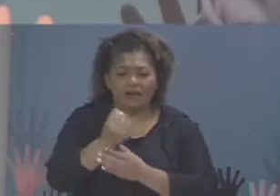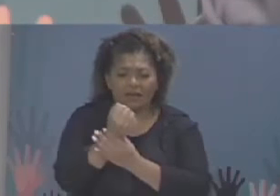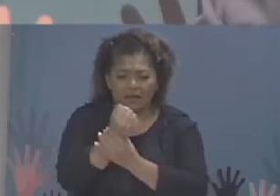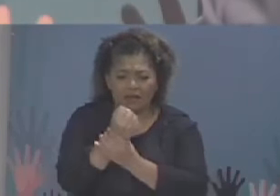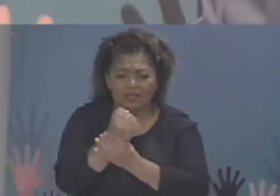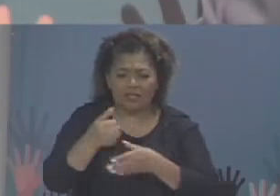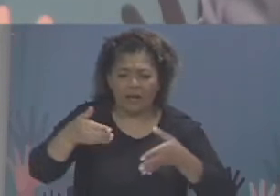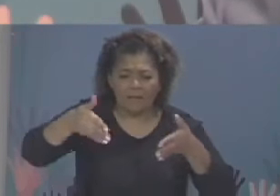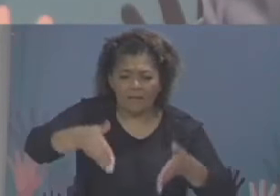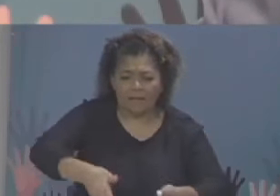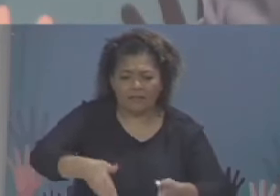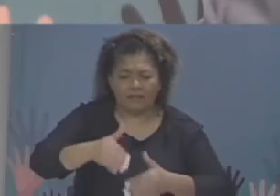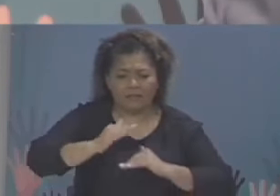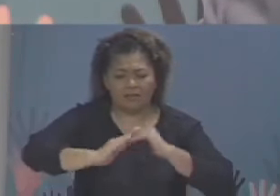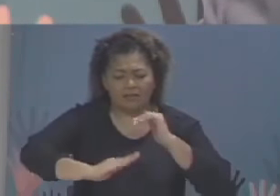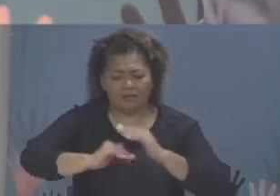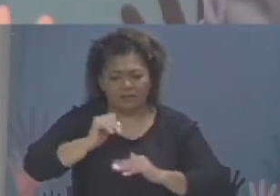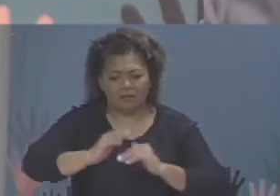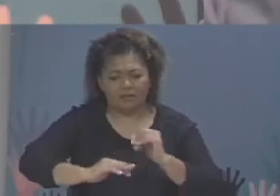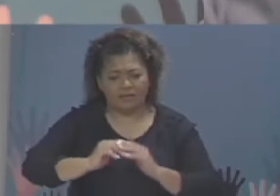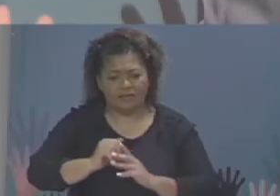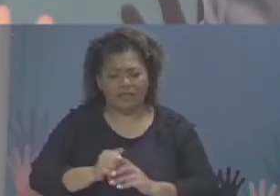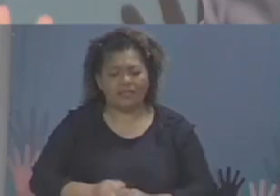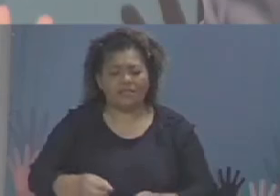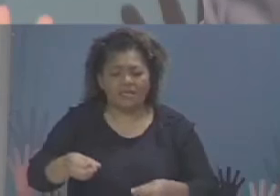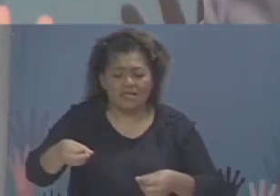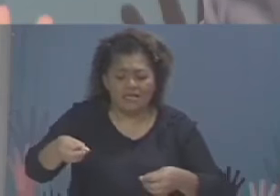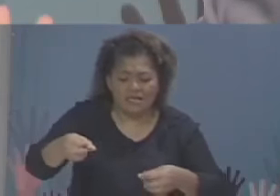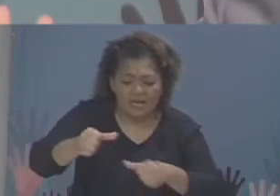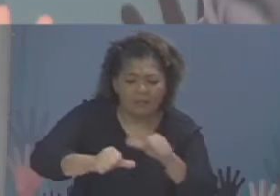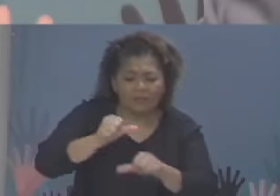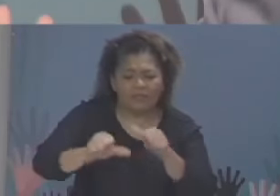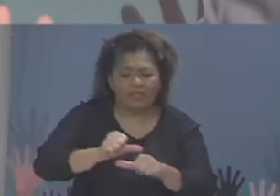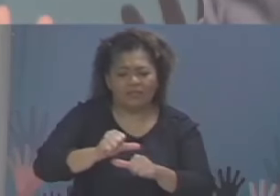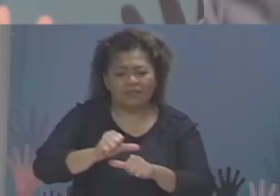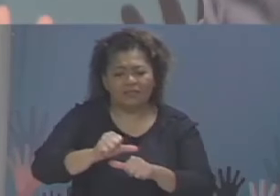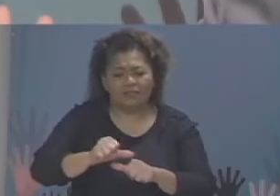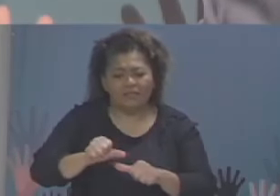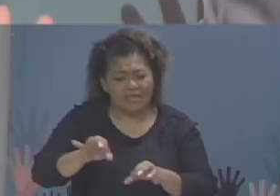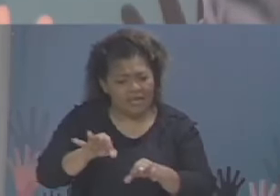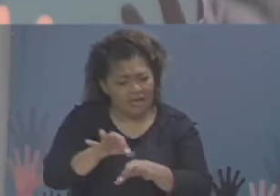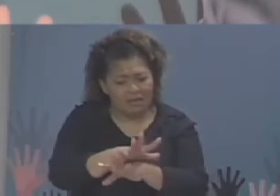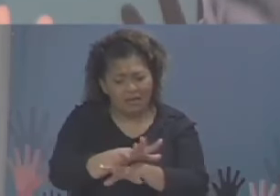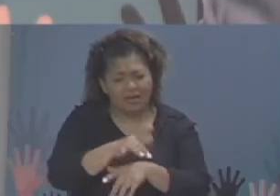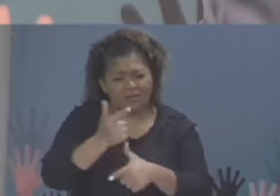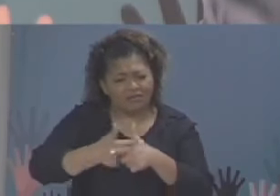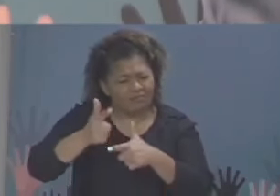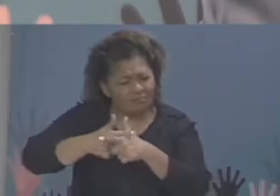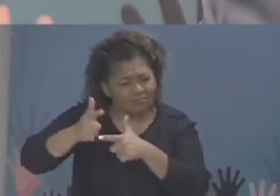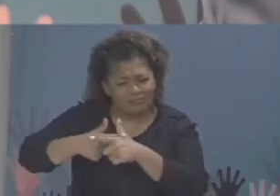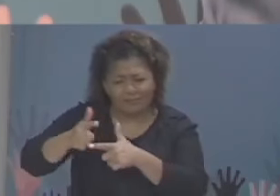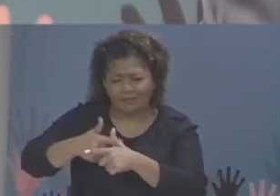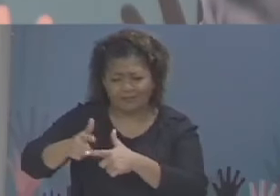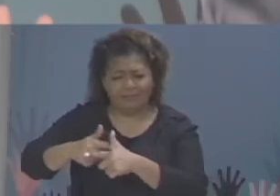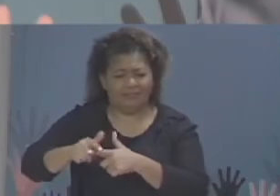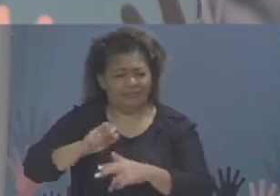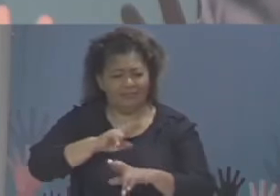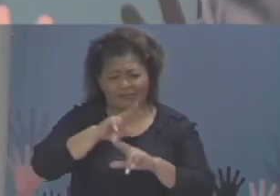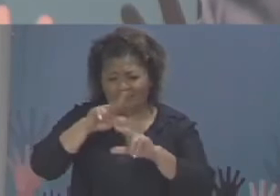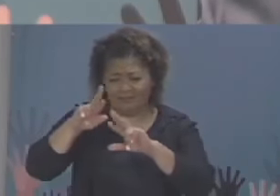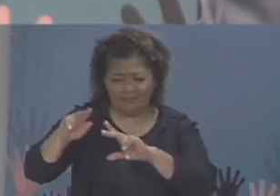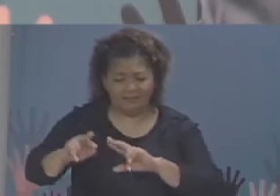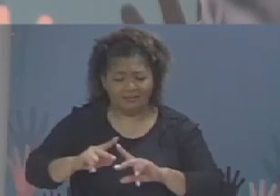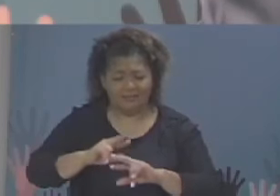participação da nossa categoria e a solução de uma enorme quantidade de problemas que nós temos hoje em curso. Inclusive,